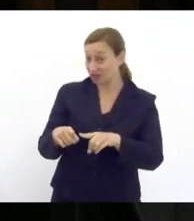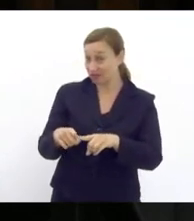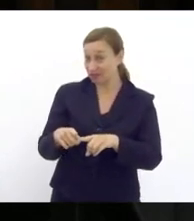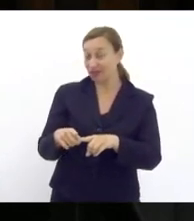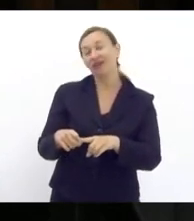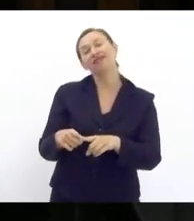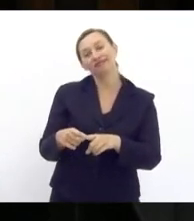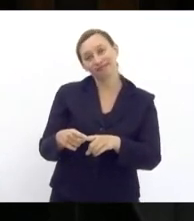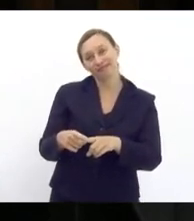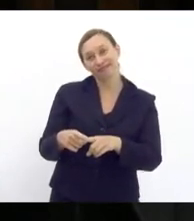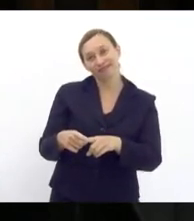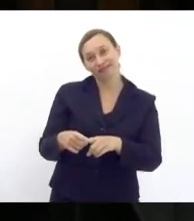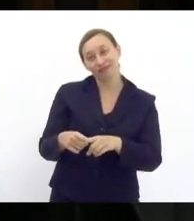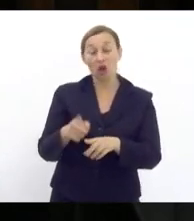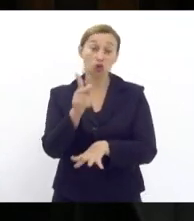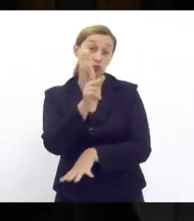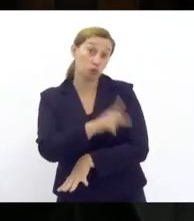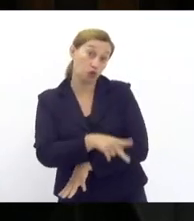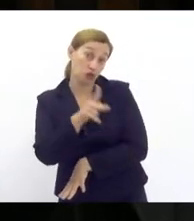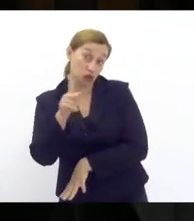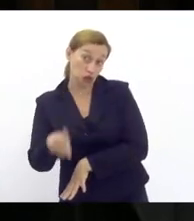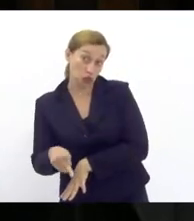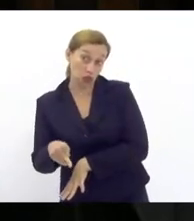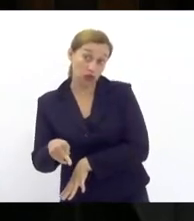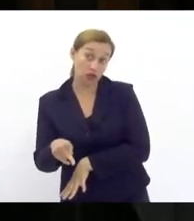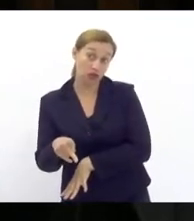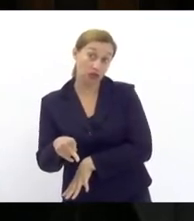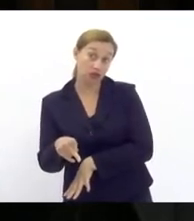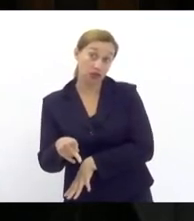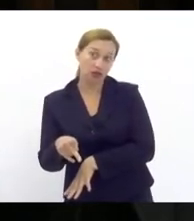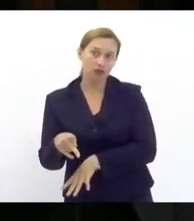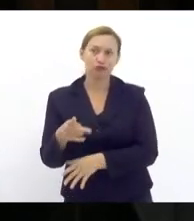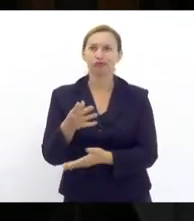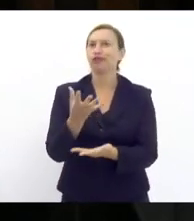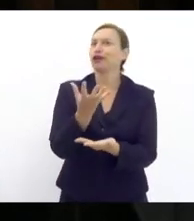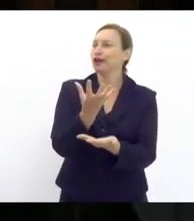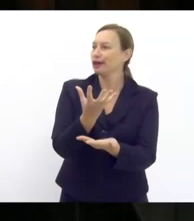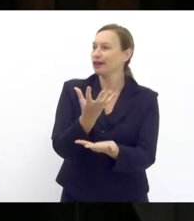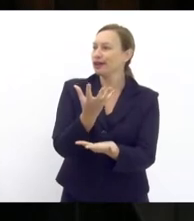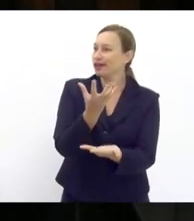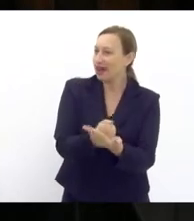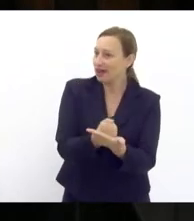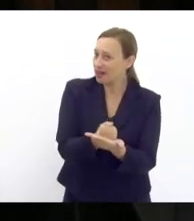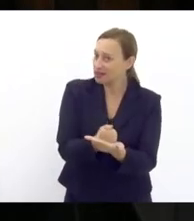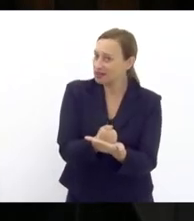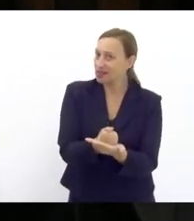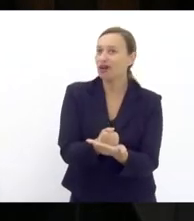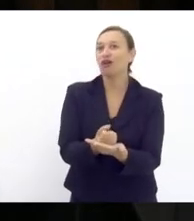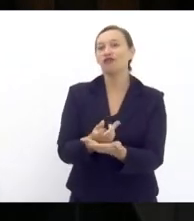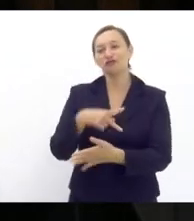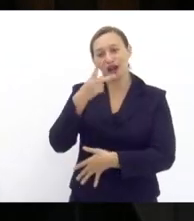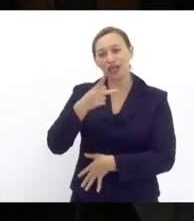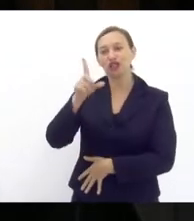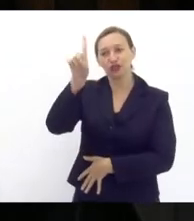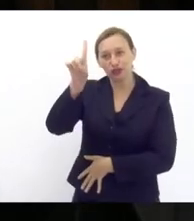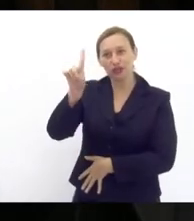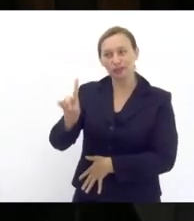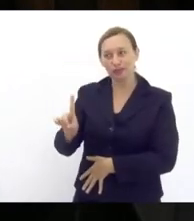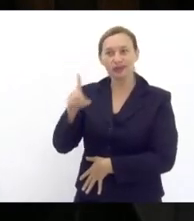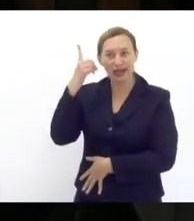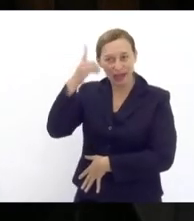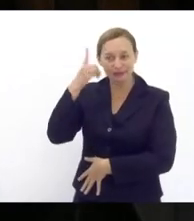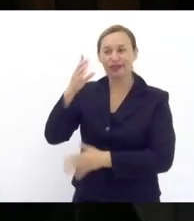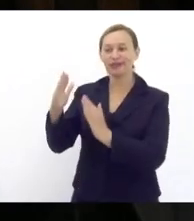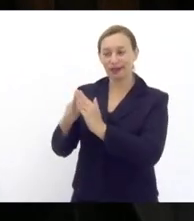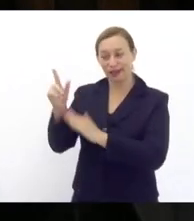a afronta aos professores, inclusive com gravações relacionadas ao deputado nessa casa. Então, deixando claro